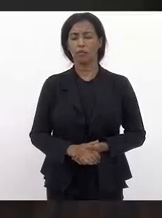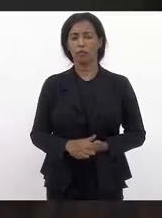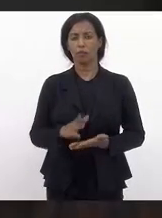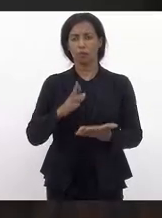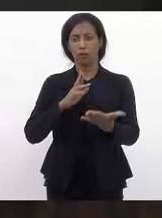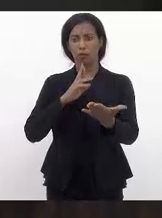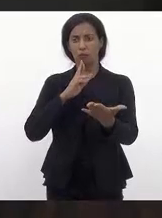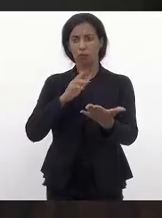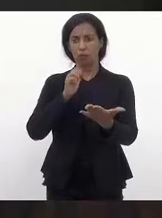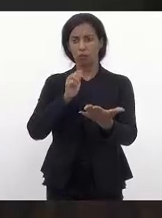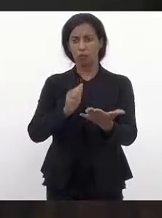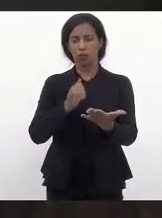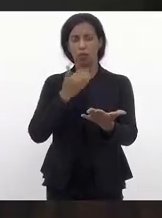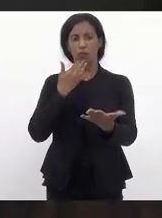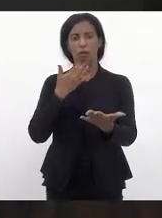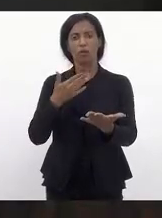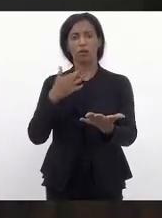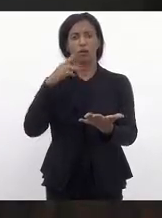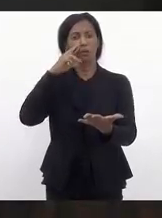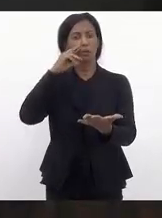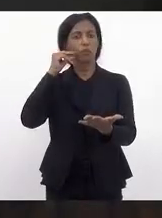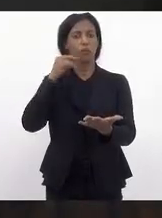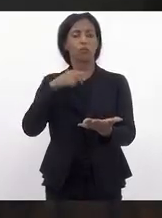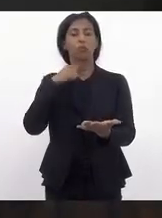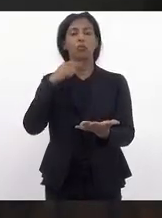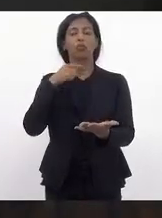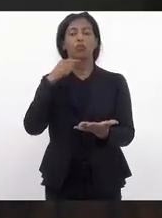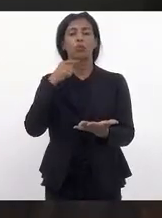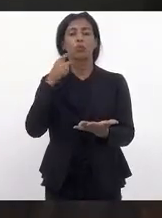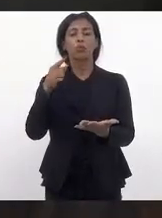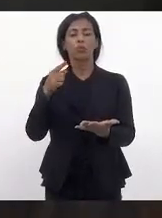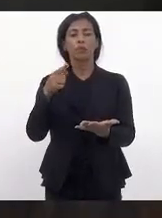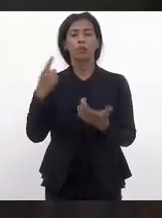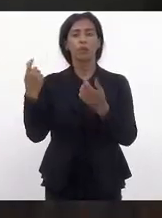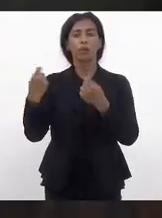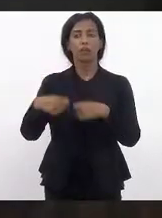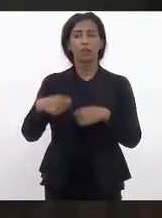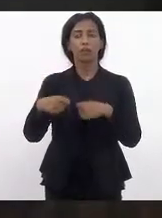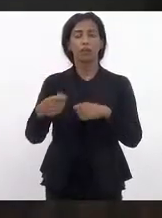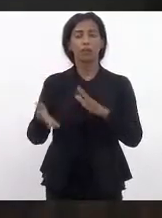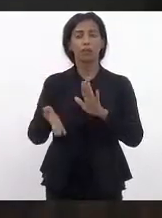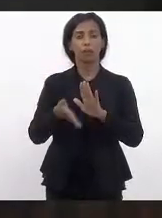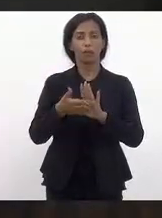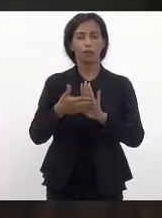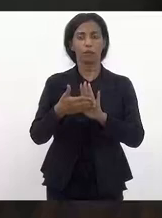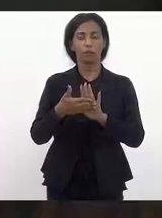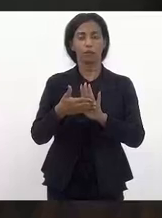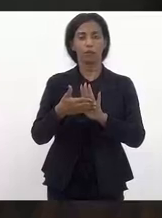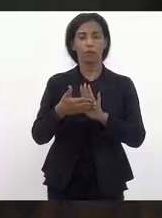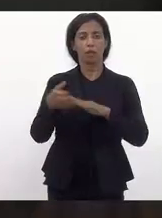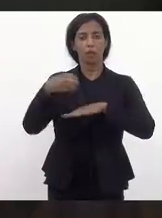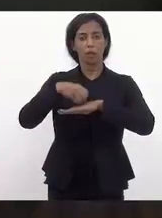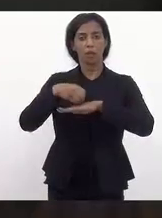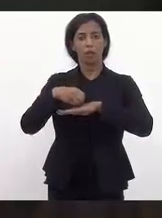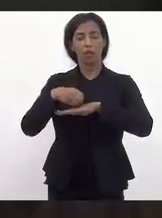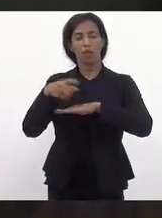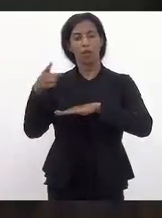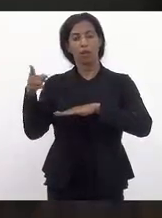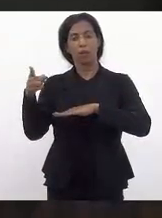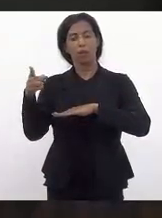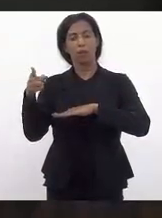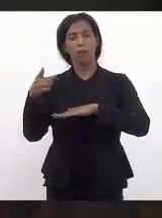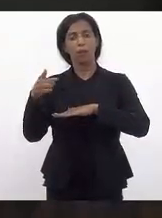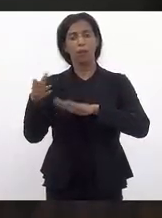pediria o deputado rosenverg Reis não tá conseguindo lugar e ele precisa me esperar aparecer agora ele deu parecer para ele